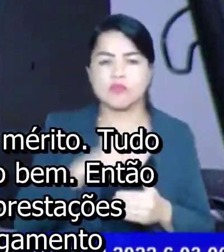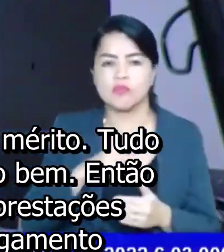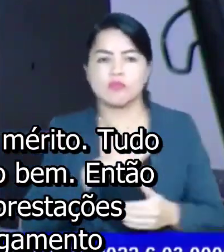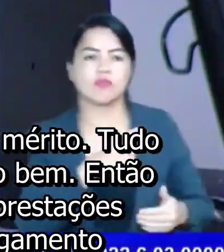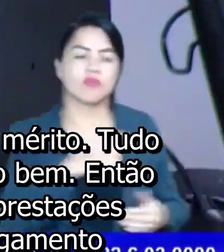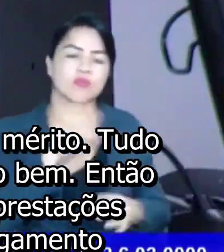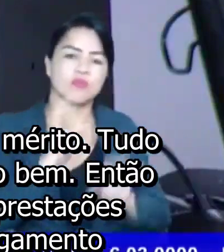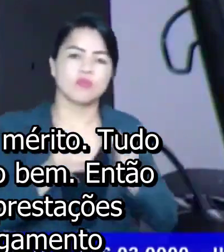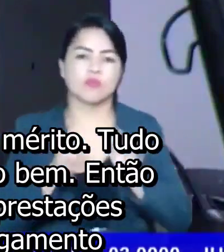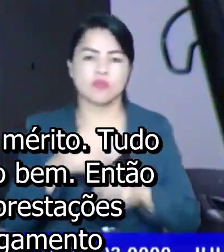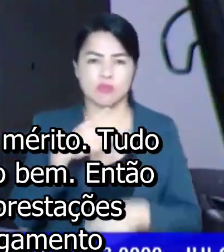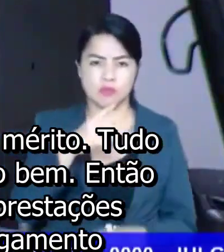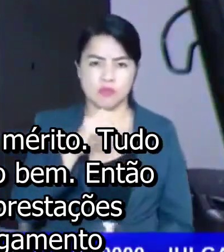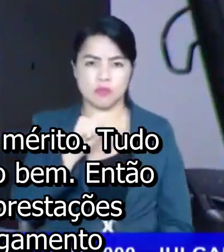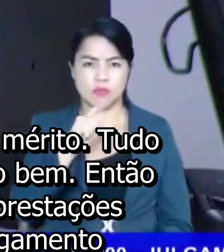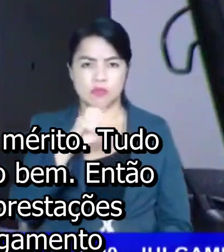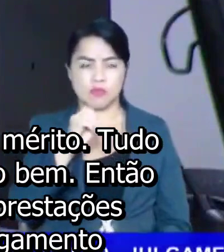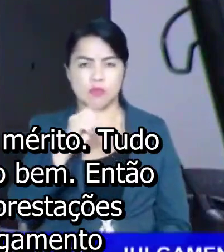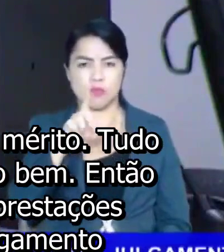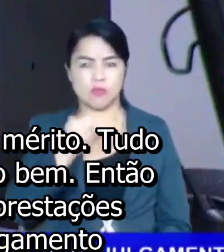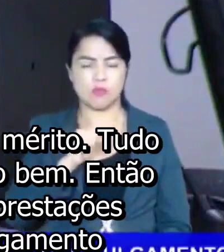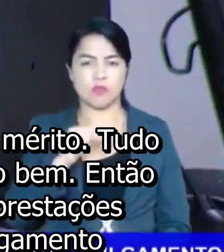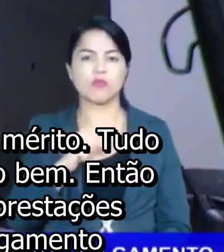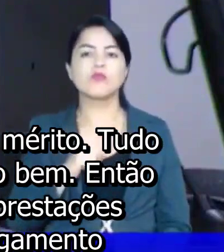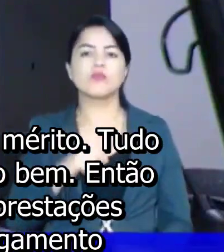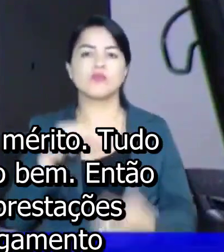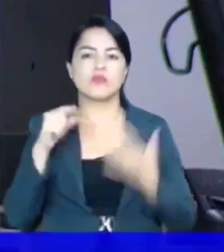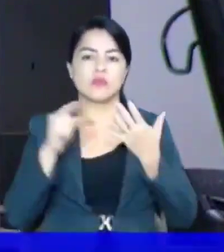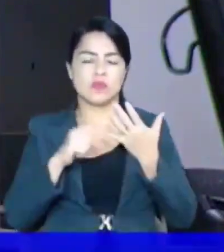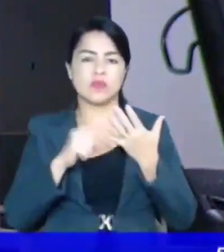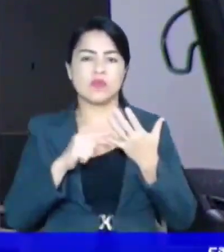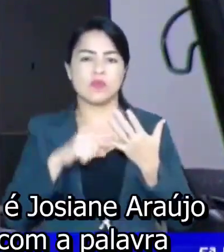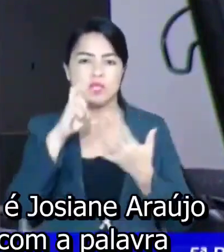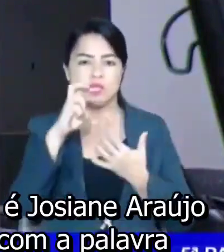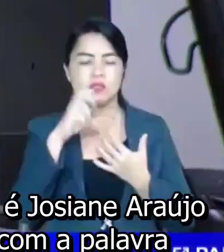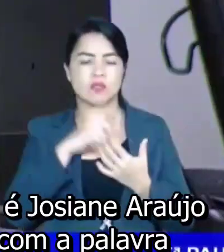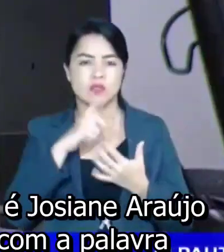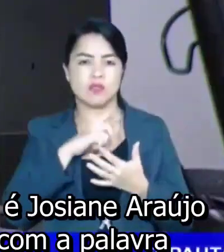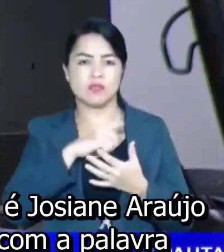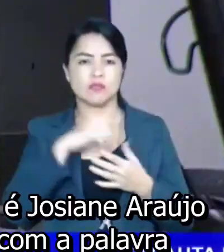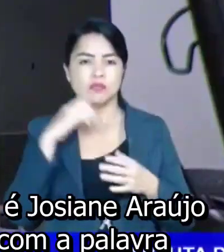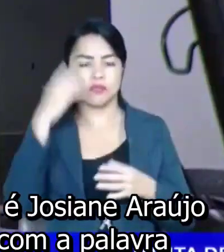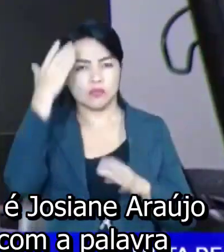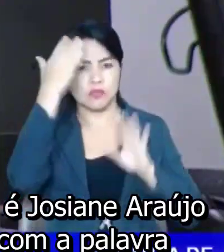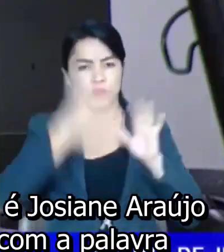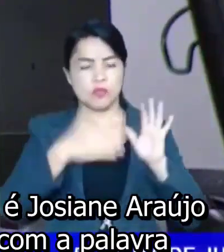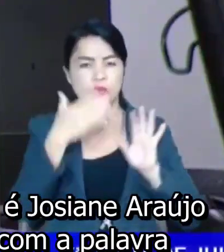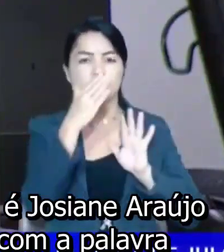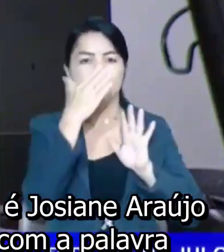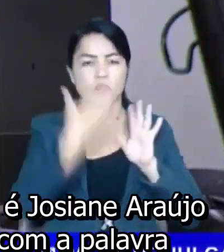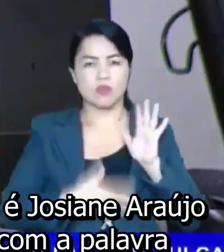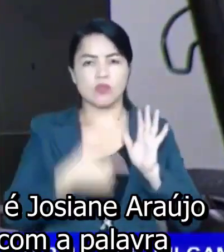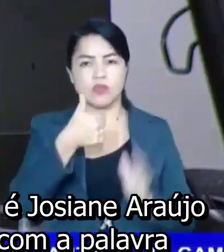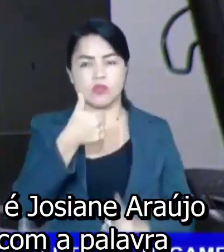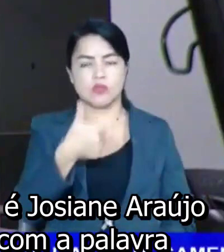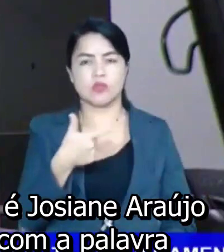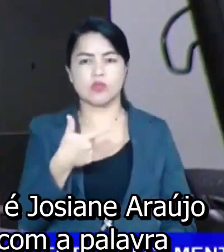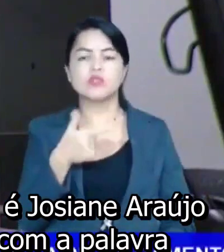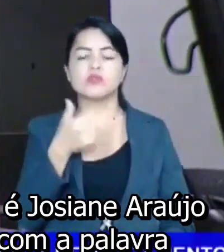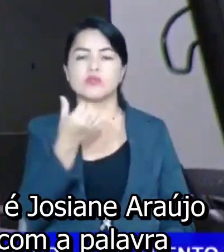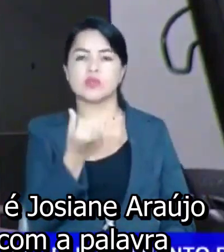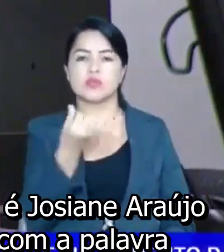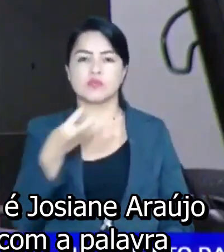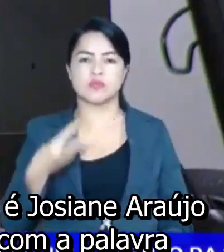doutora Paola nas prestações de contas. O item 5 da pauta, eu chamo a julgamento, prestação de contas 060-1263 de